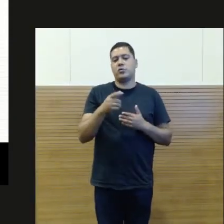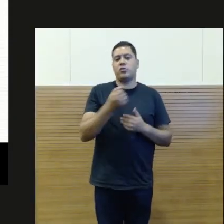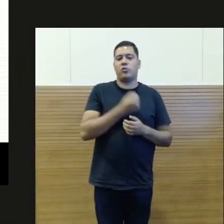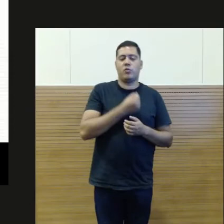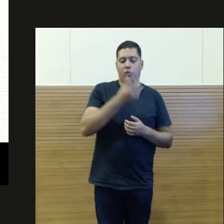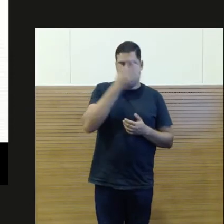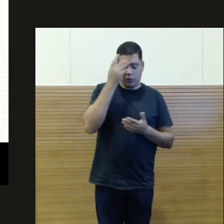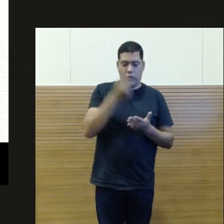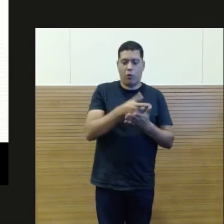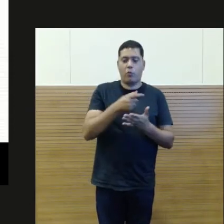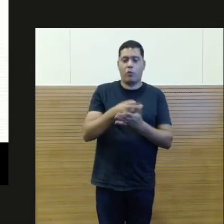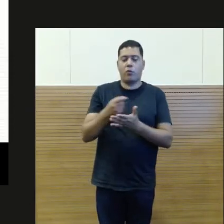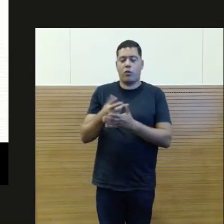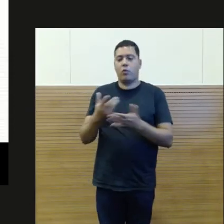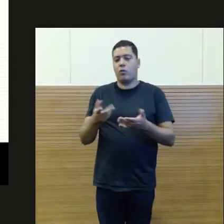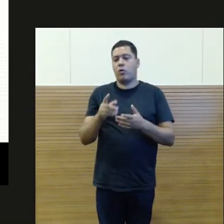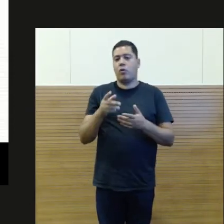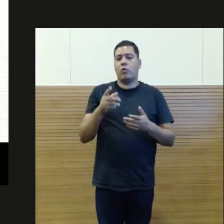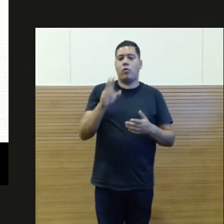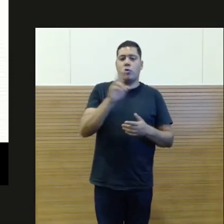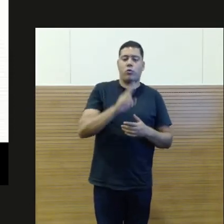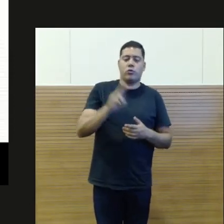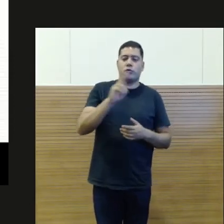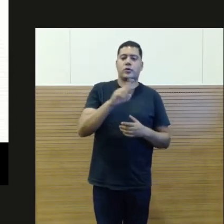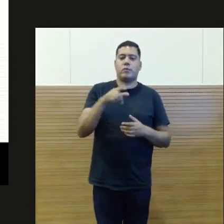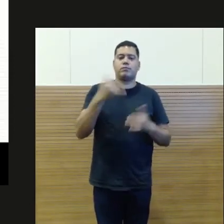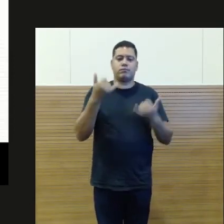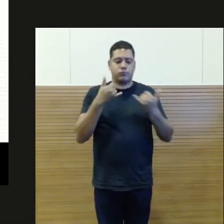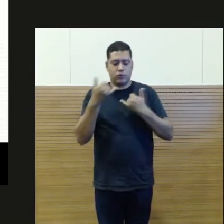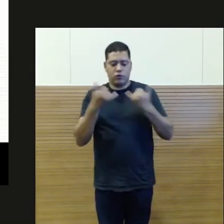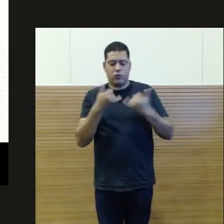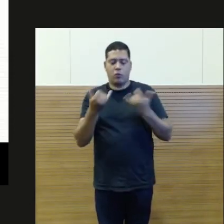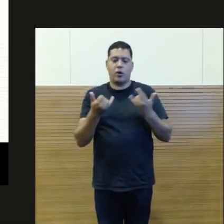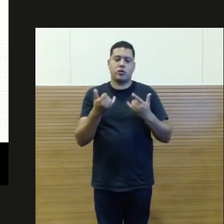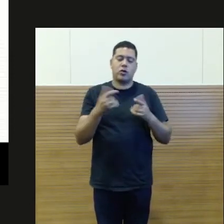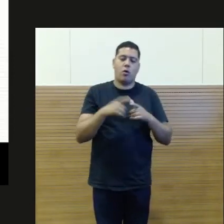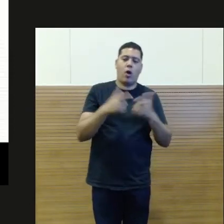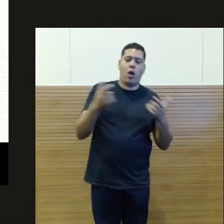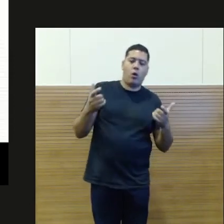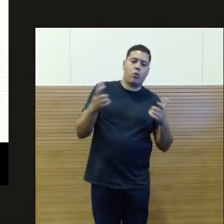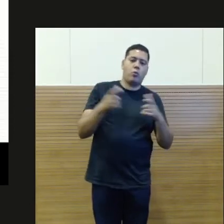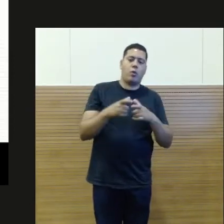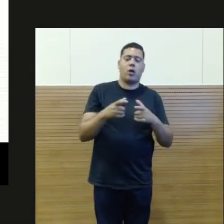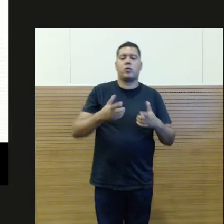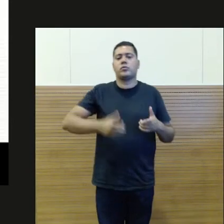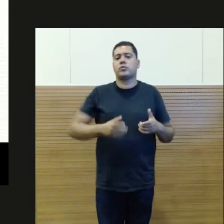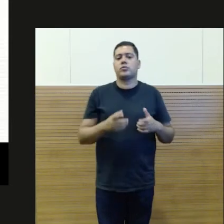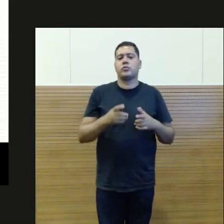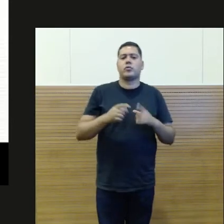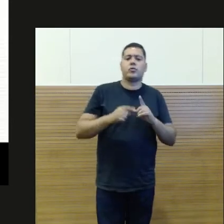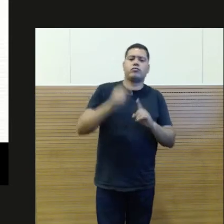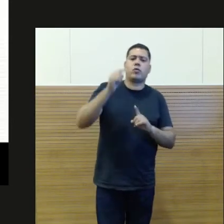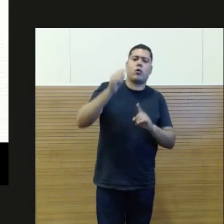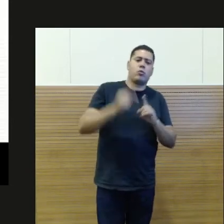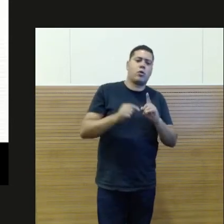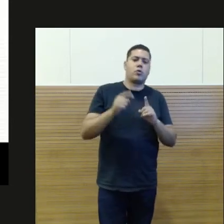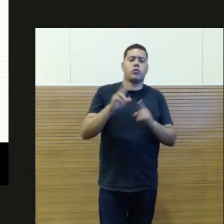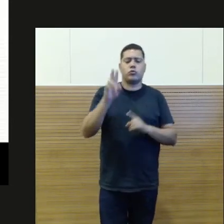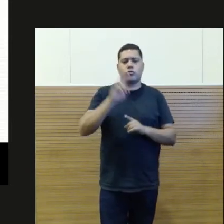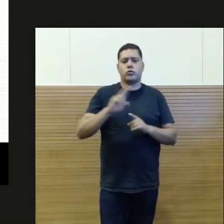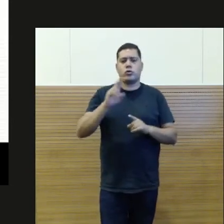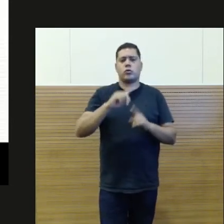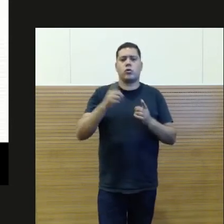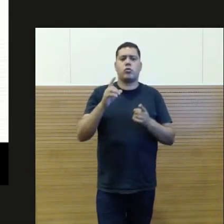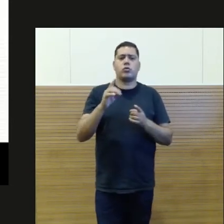um semáforo somente textual, que traz a informação alto, baixo e médio, usando não mais